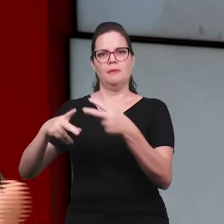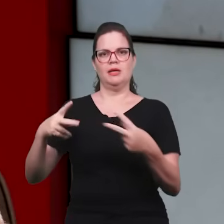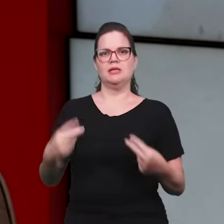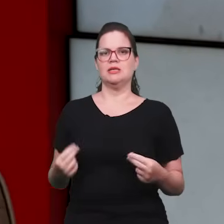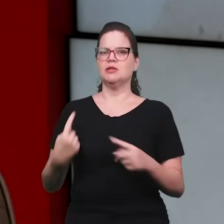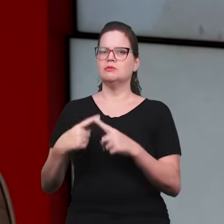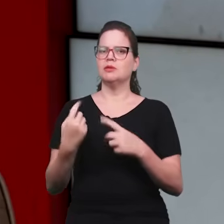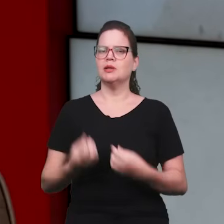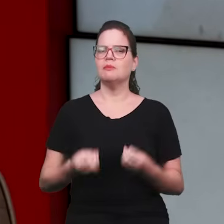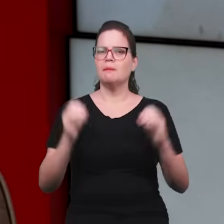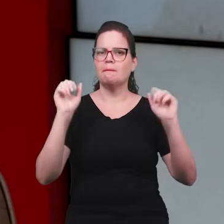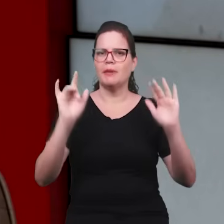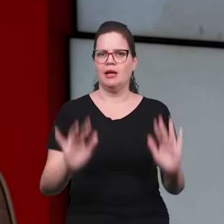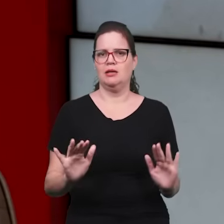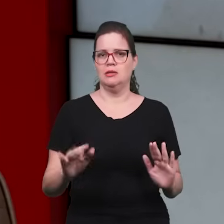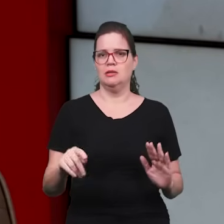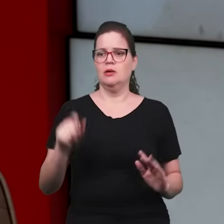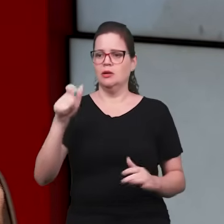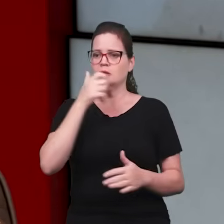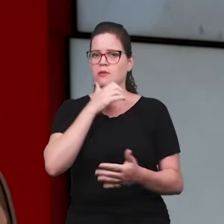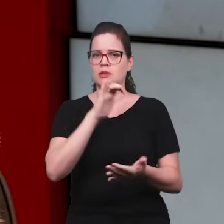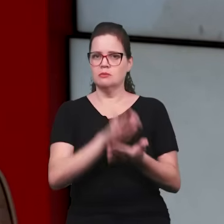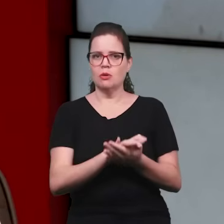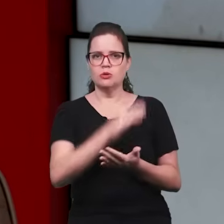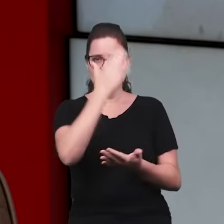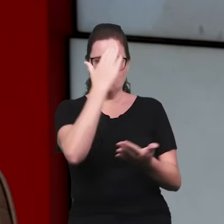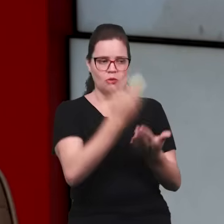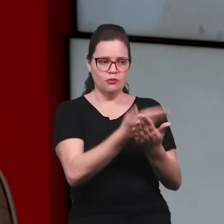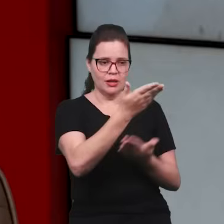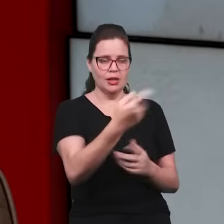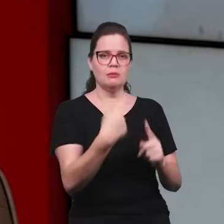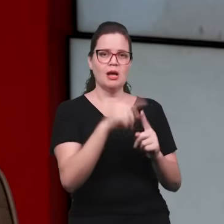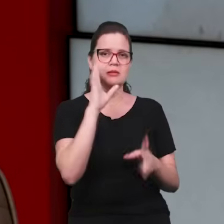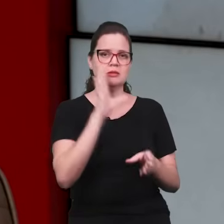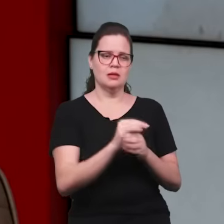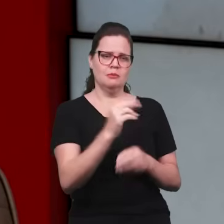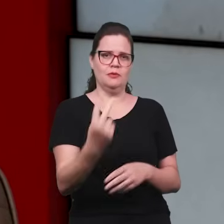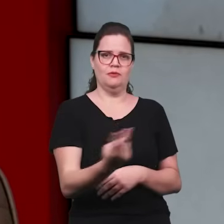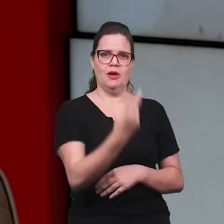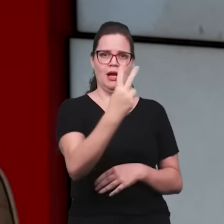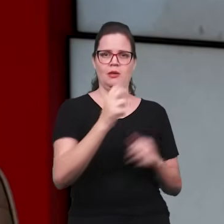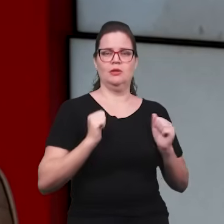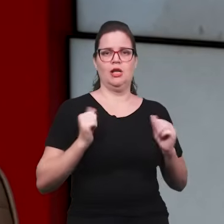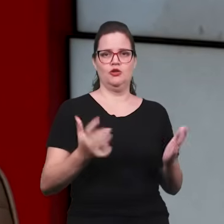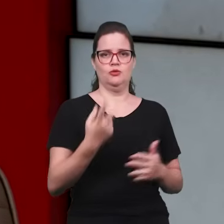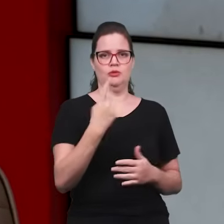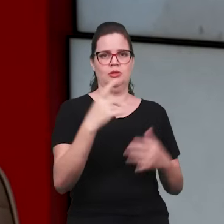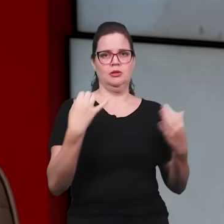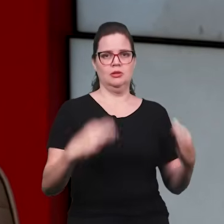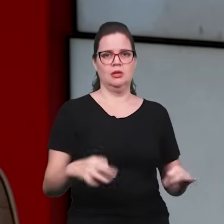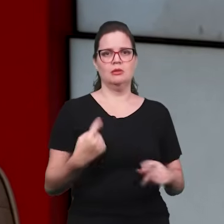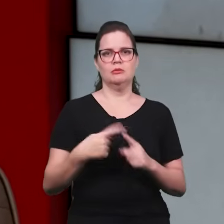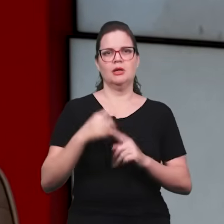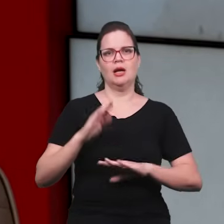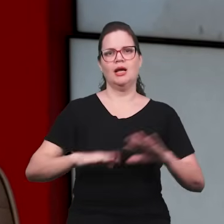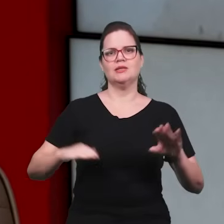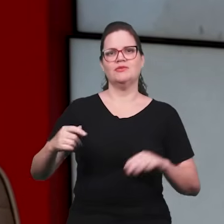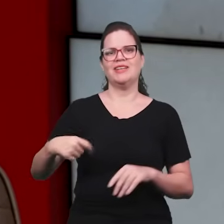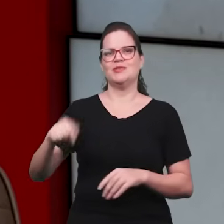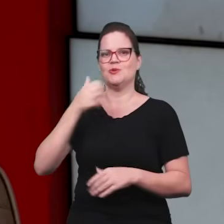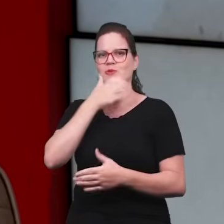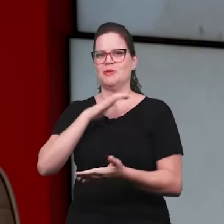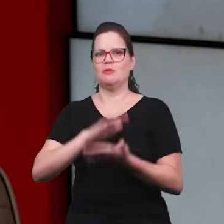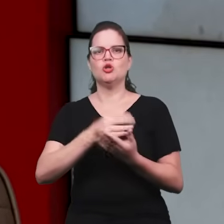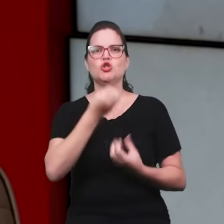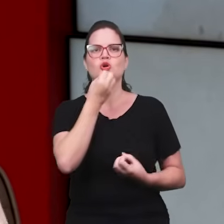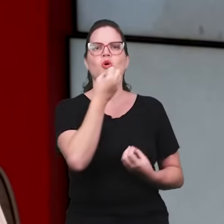confiar na sua mulher, na sua esposa, sabendo que ela é virtuosa nas suas atitudes. Muitas vezes o marido vem, abre um